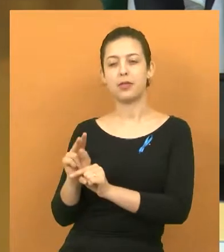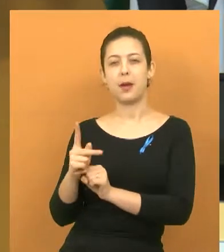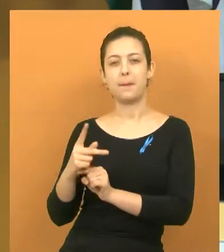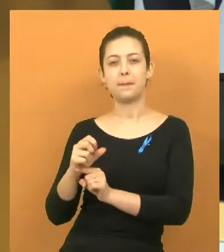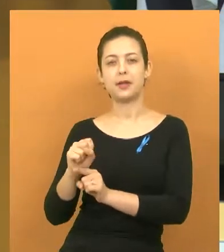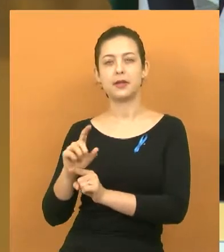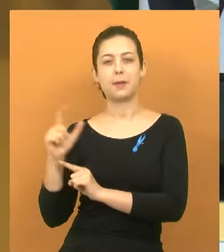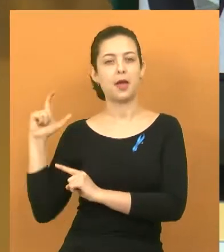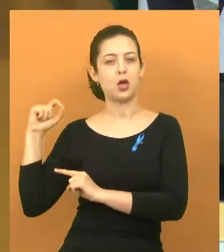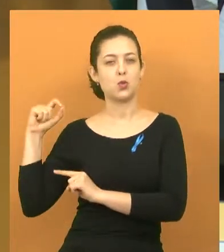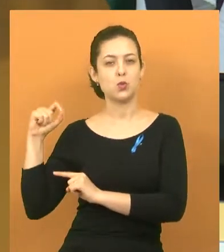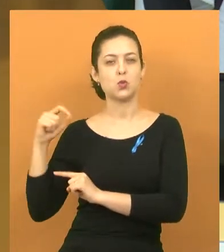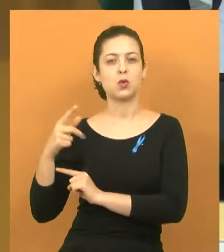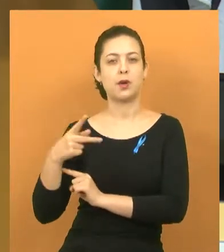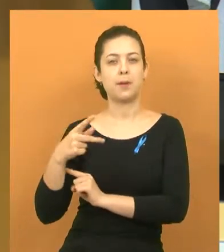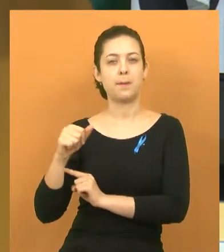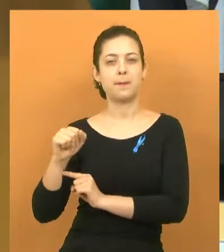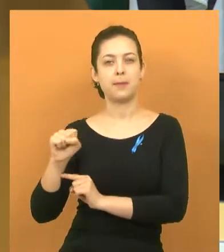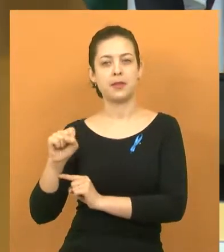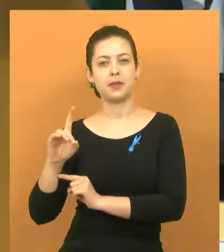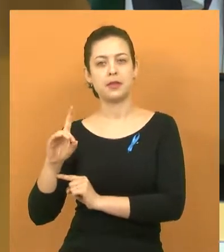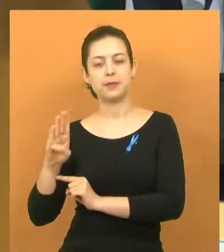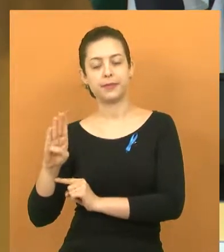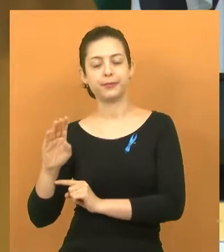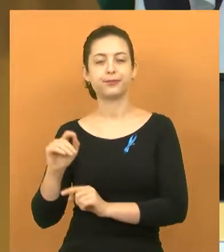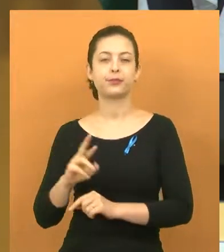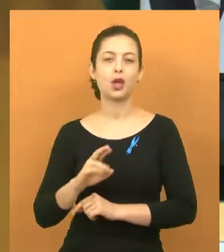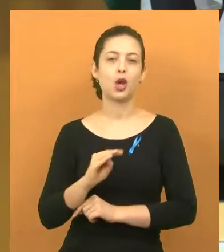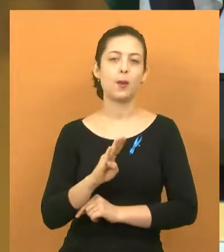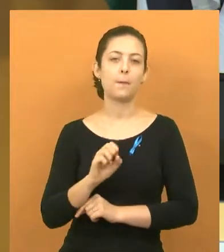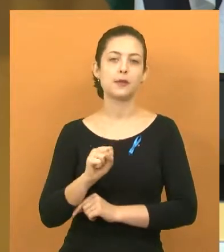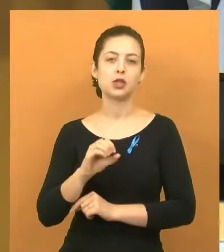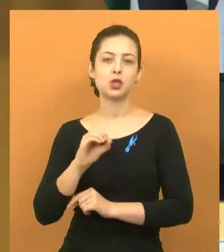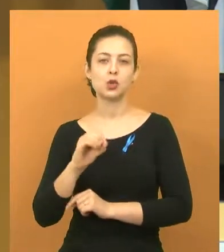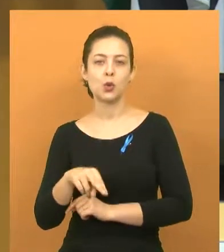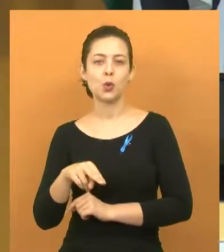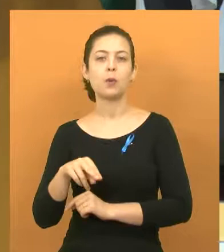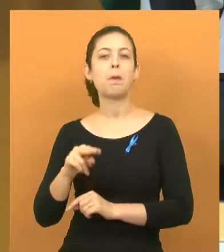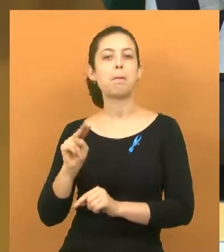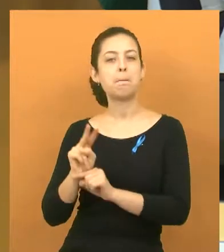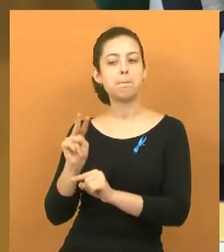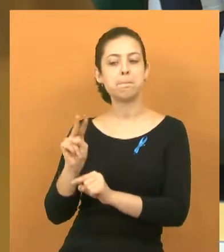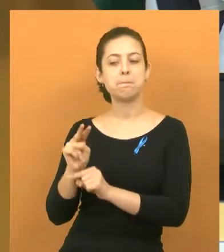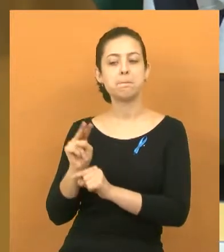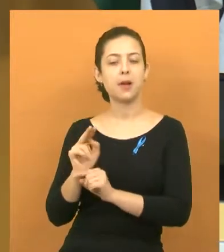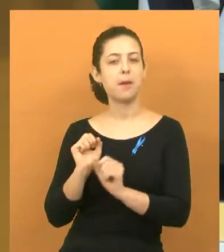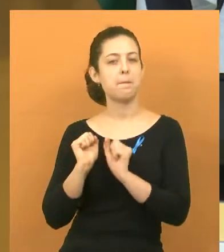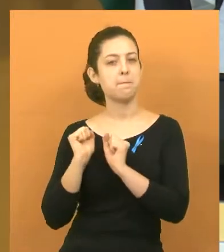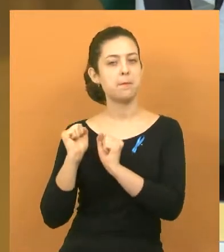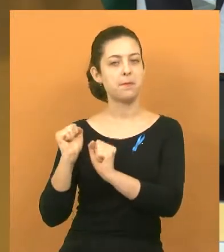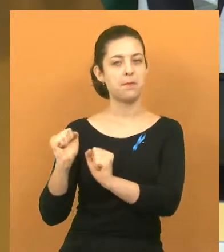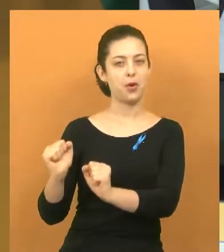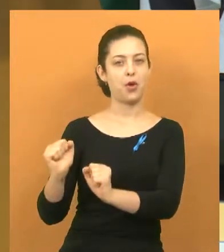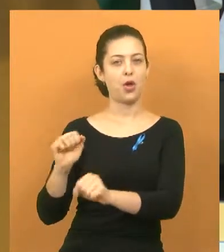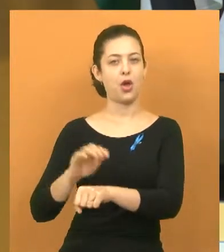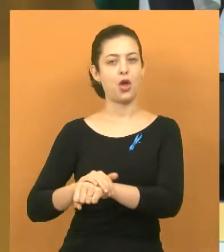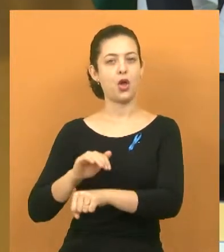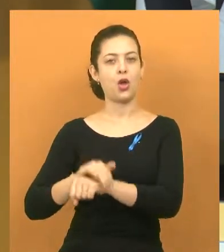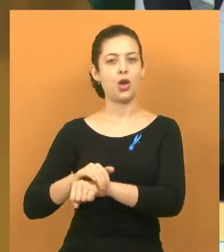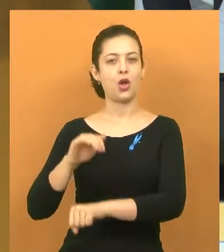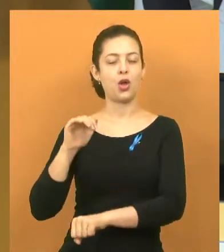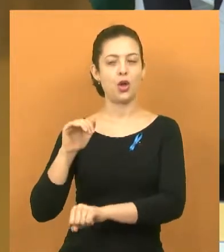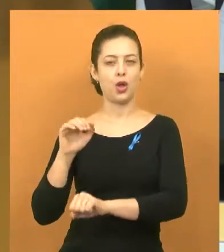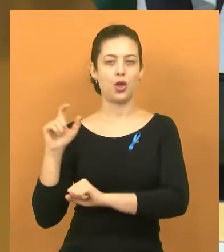ao tucanato, né? Ele até coloca aqui, ó, Robson Marinho e a poderosa blindagem do tucanato paulista. Vocês perceberam que tudo contra